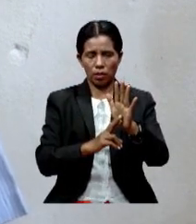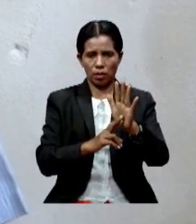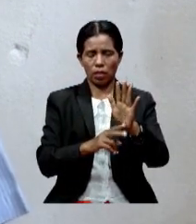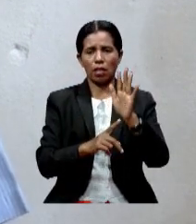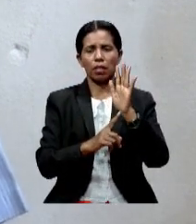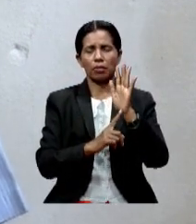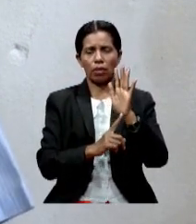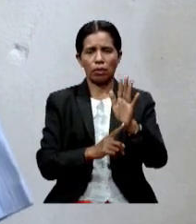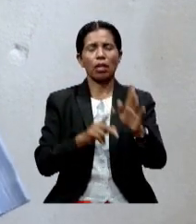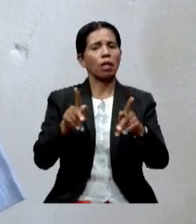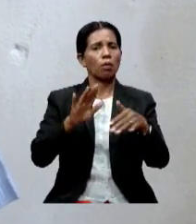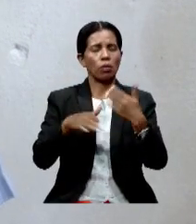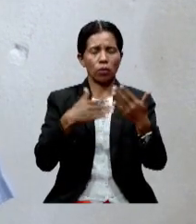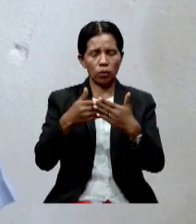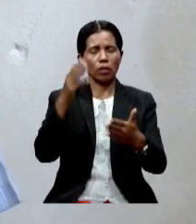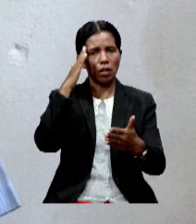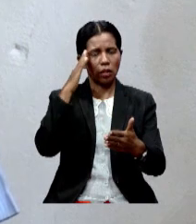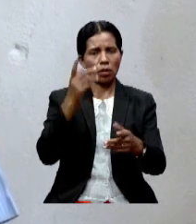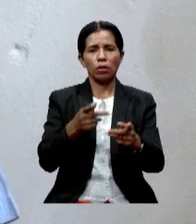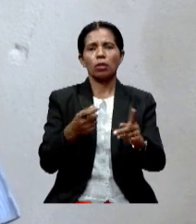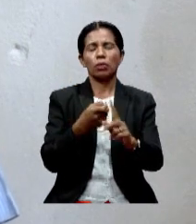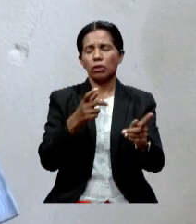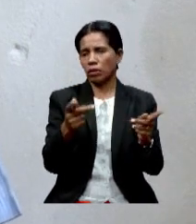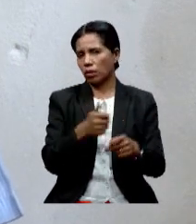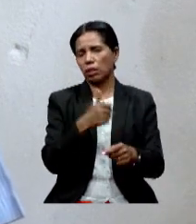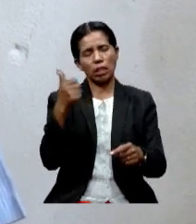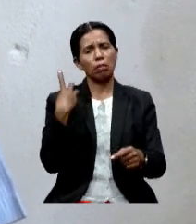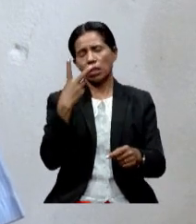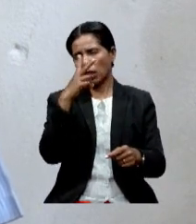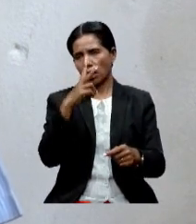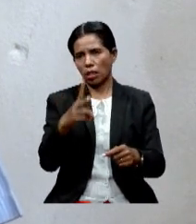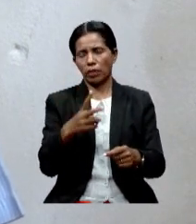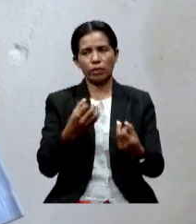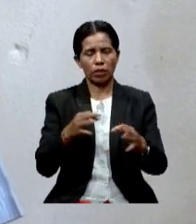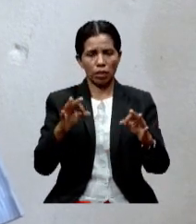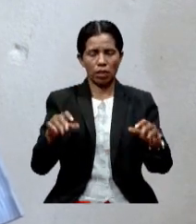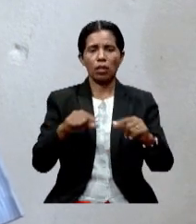povo, também como se parte selo que tare antes né sira ali tem uma